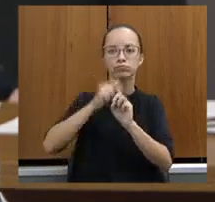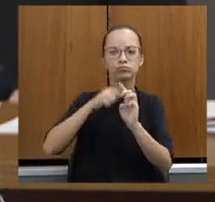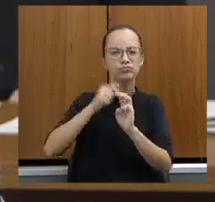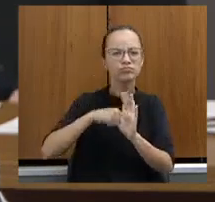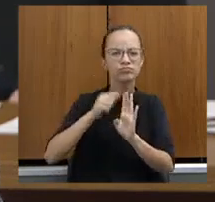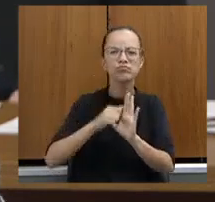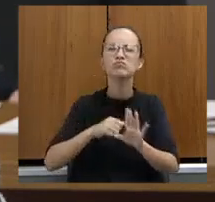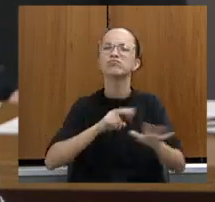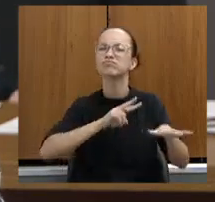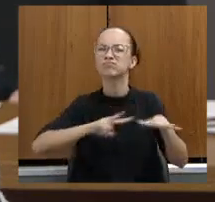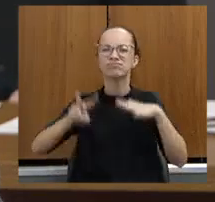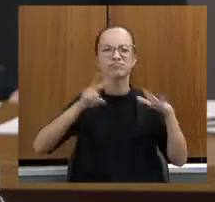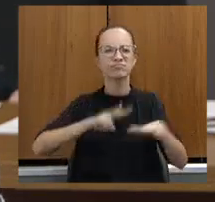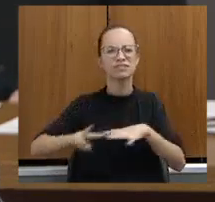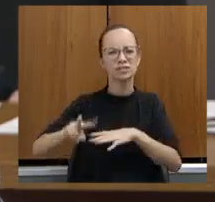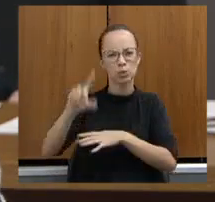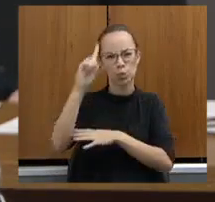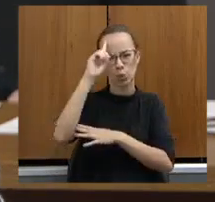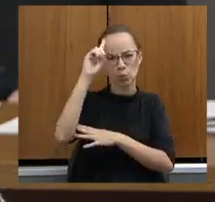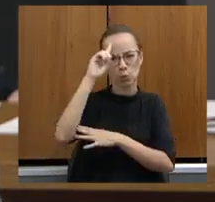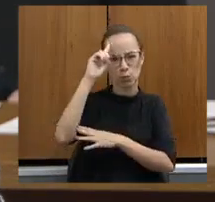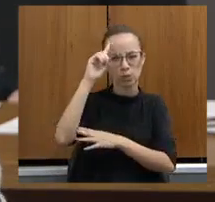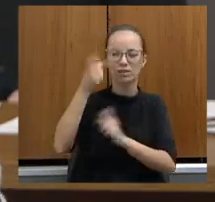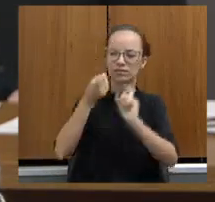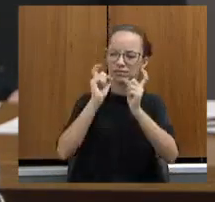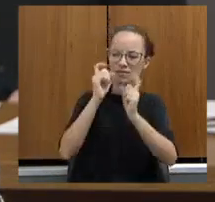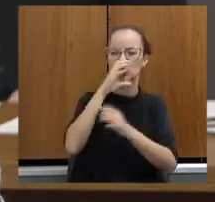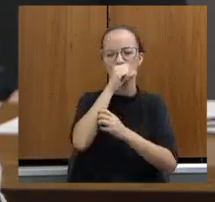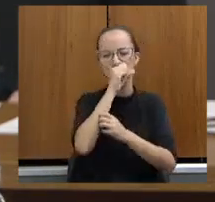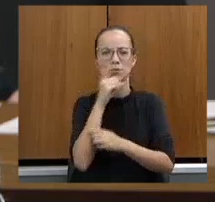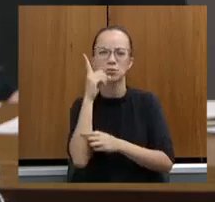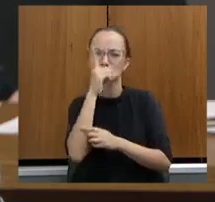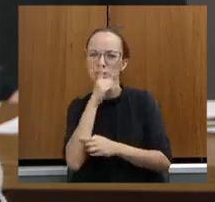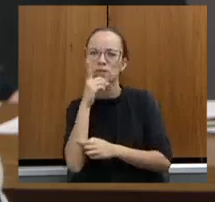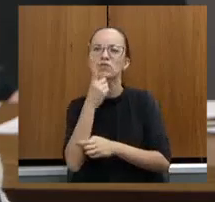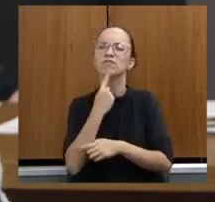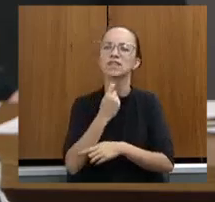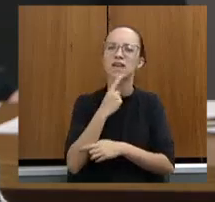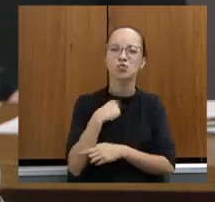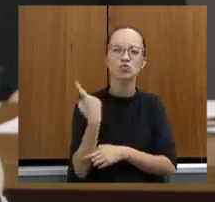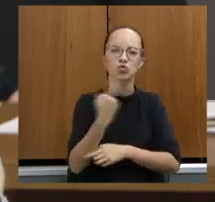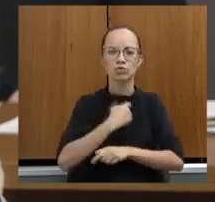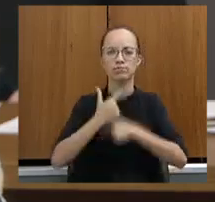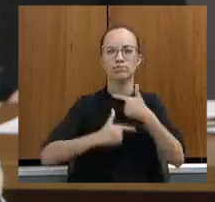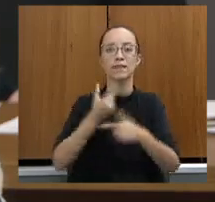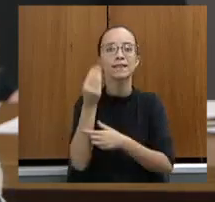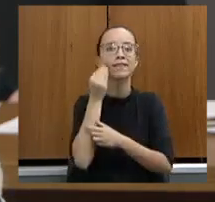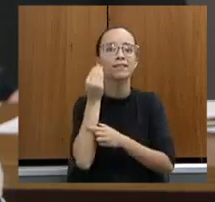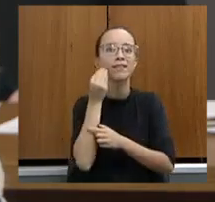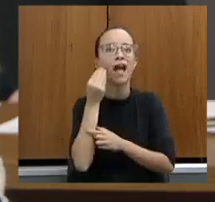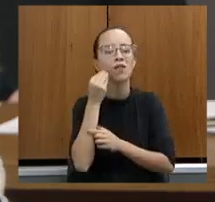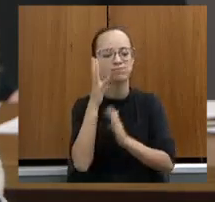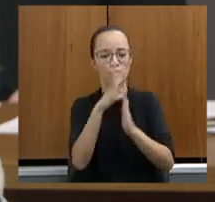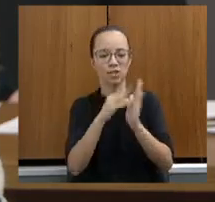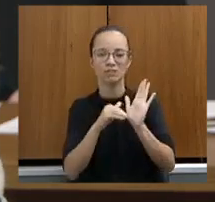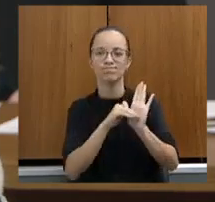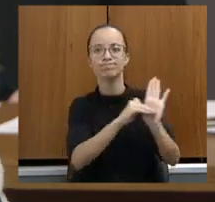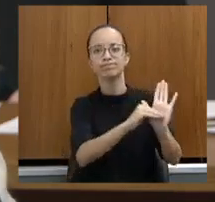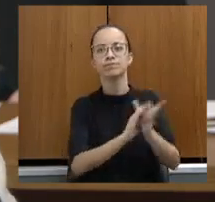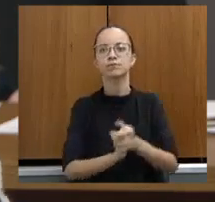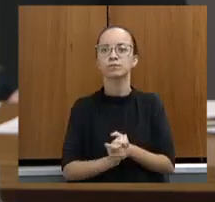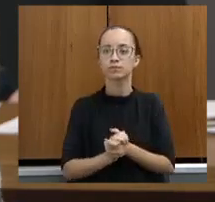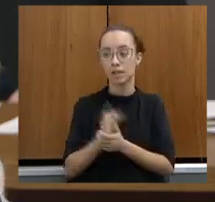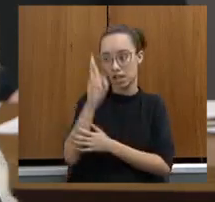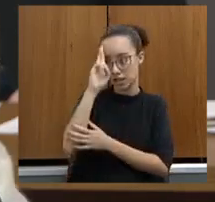da semana sete dias por semana nós temos reuniões aos sábados aos domingos aos feriados para tentar trazer um novo modelo e você